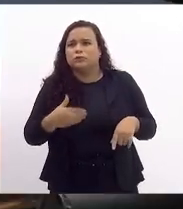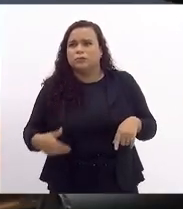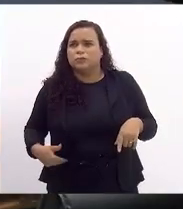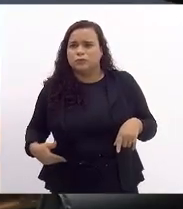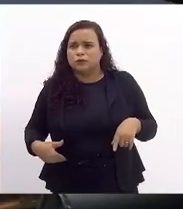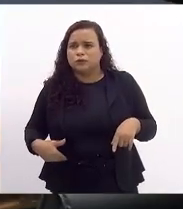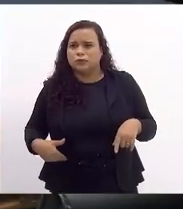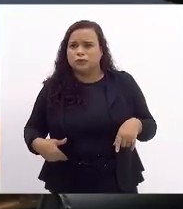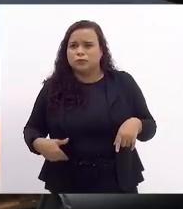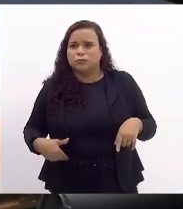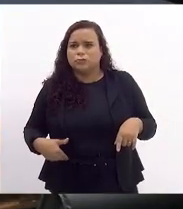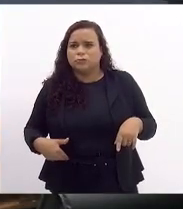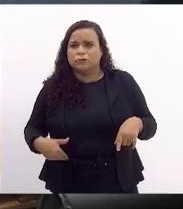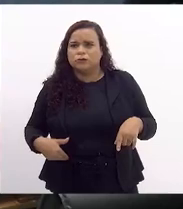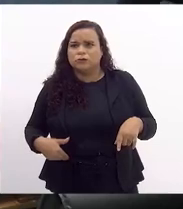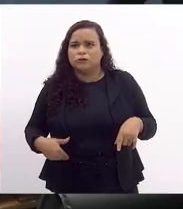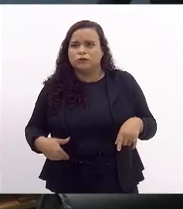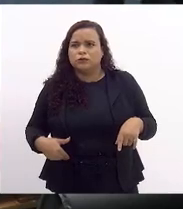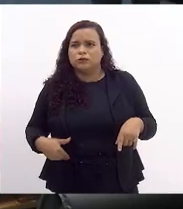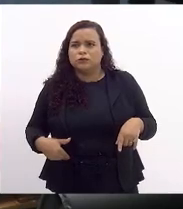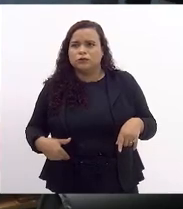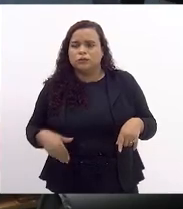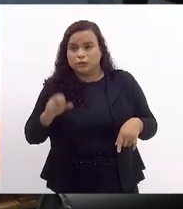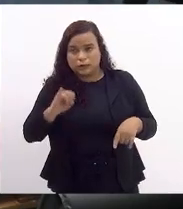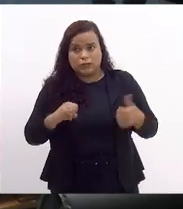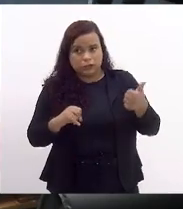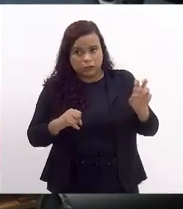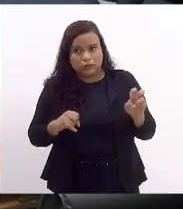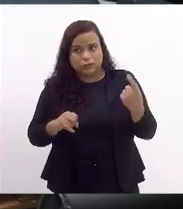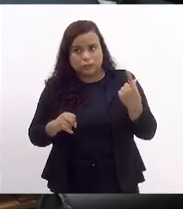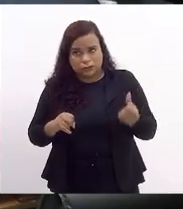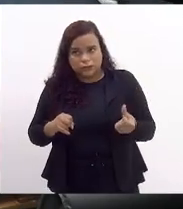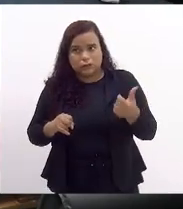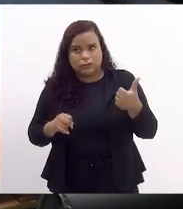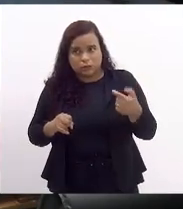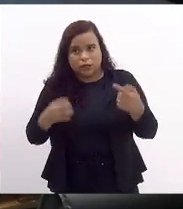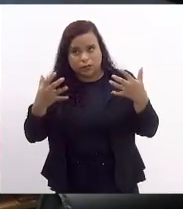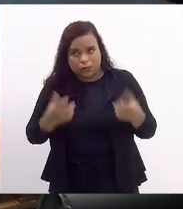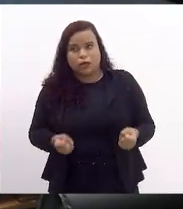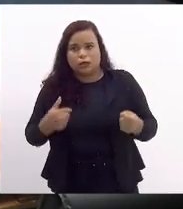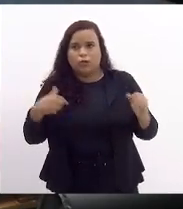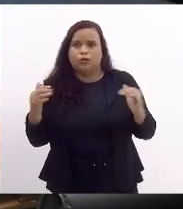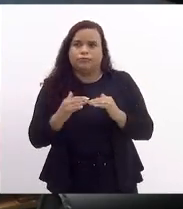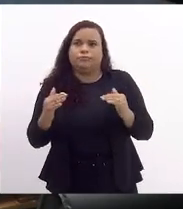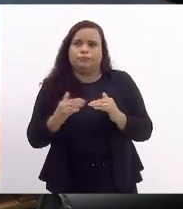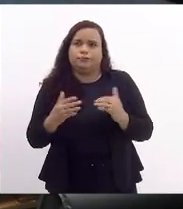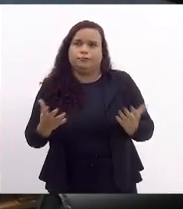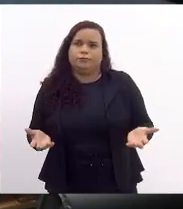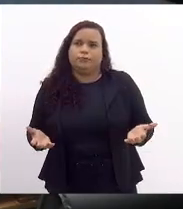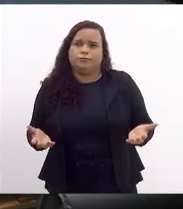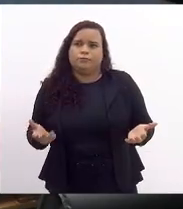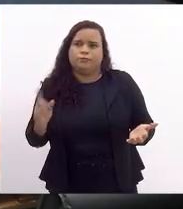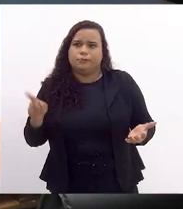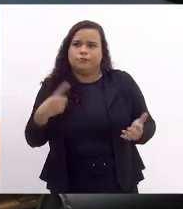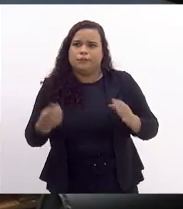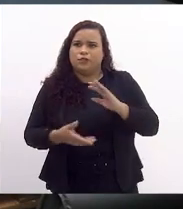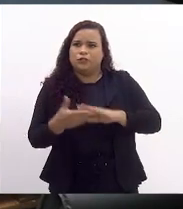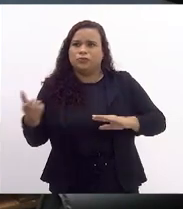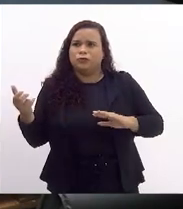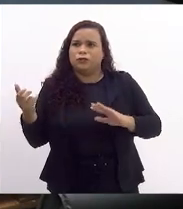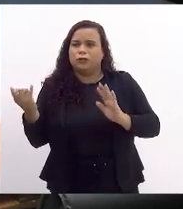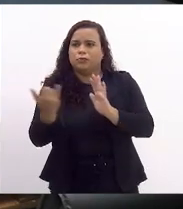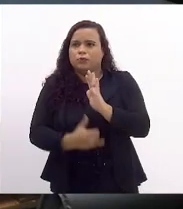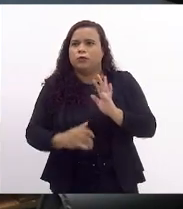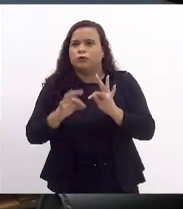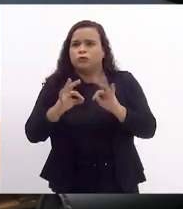15 16 e 17 será feita seu seria favorável Presidente vamos tirar o imposto de tudo para